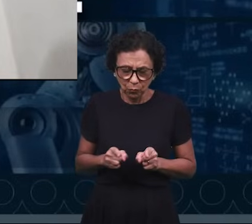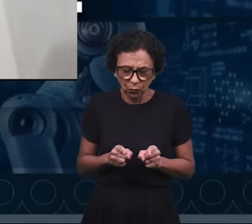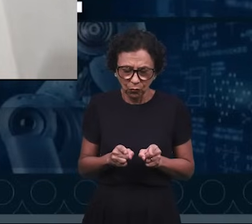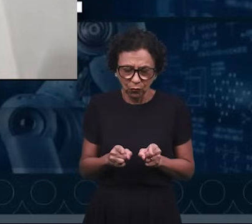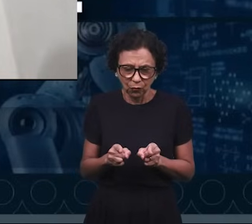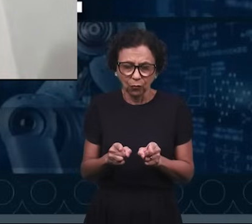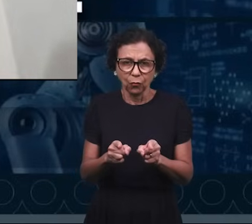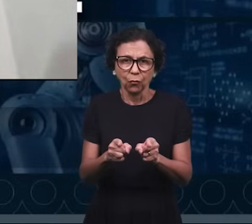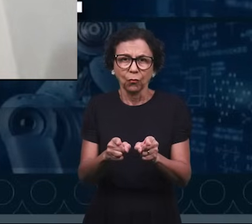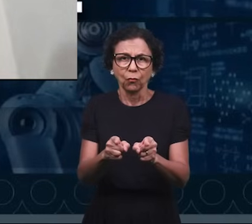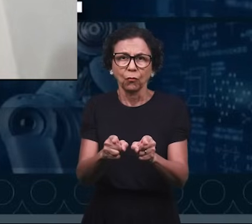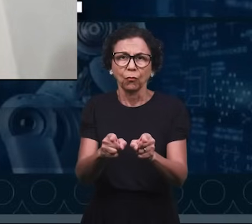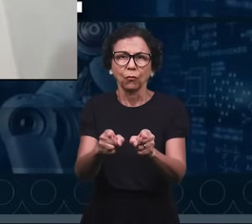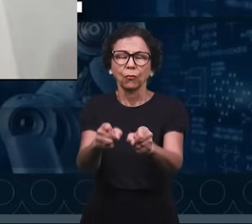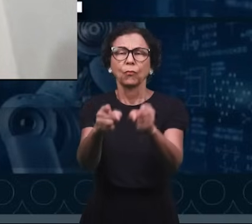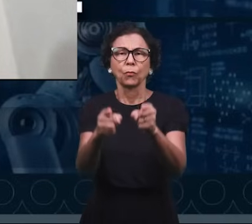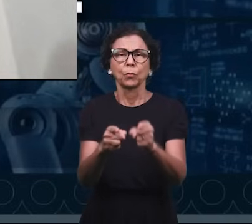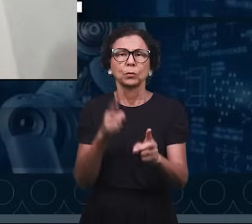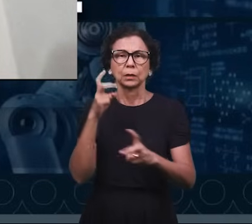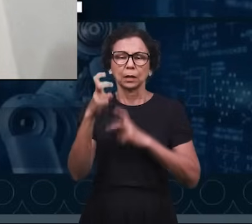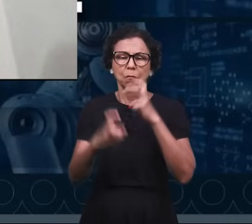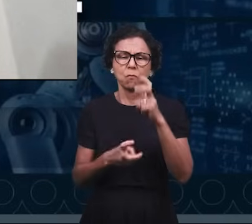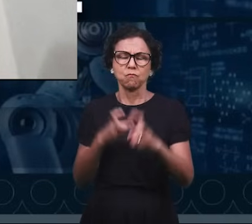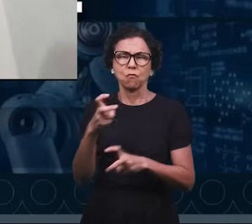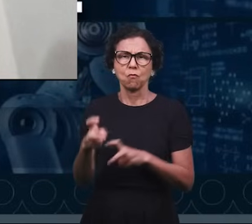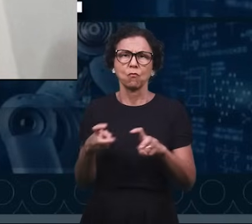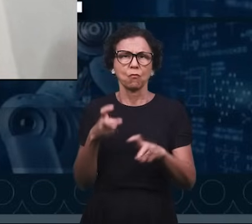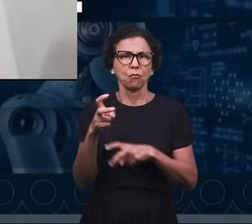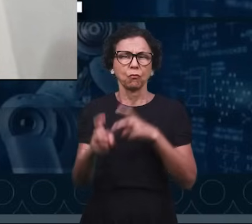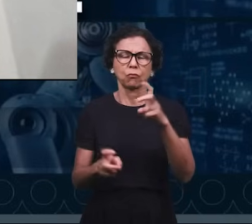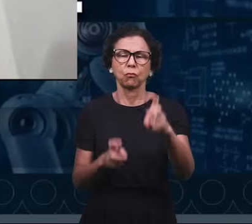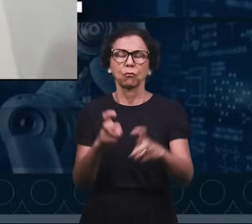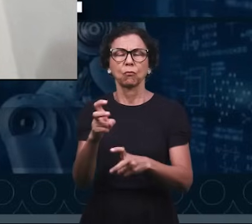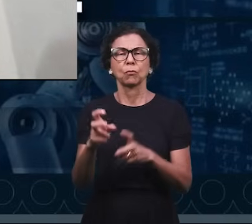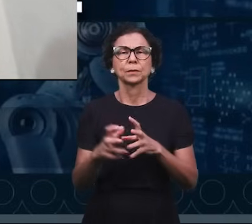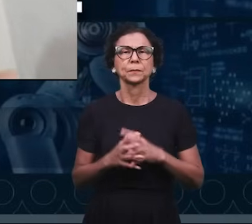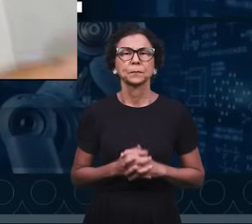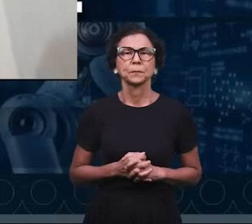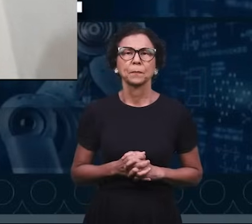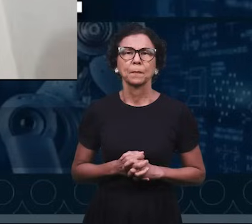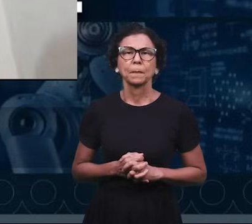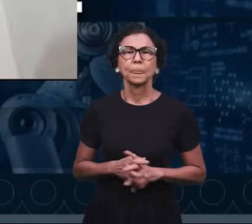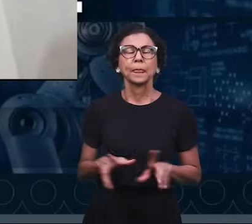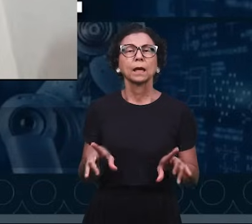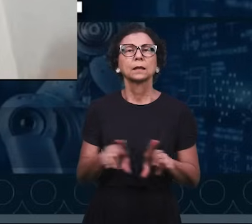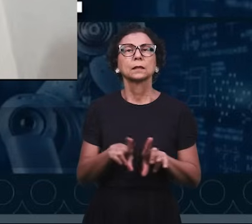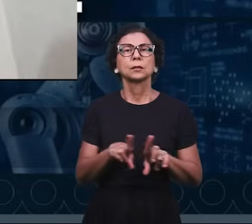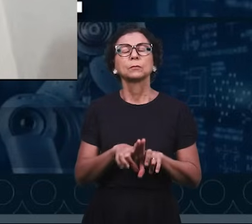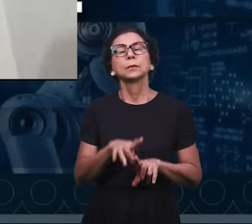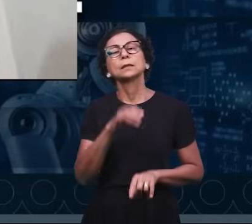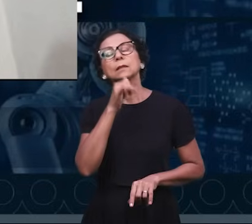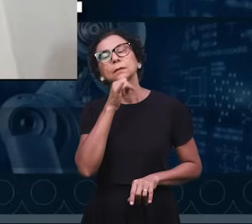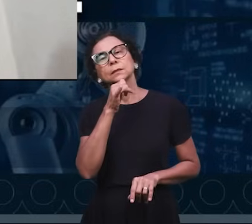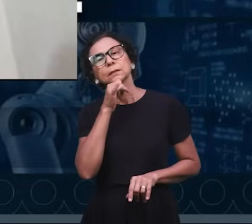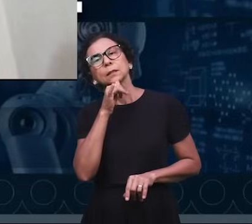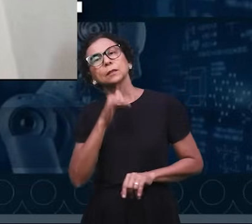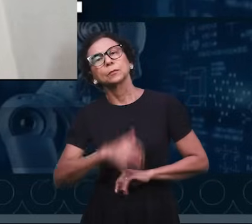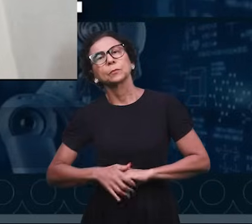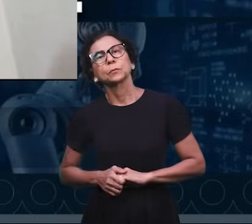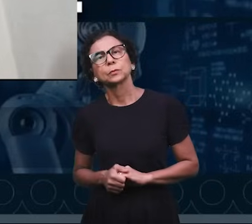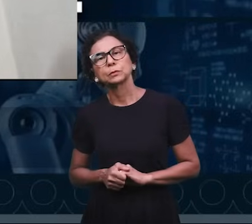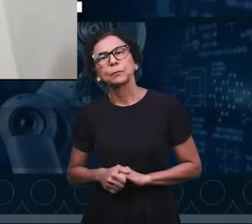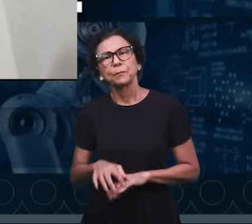conseguir monitorar tudo isso para que não pare esses sistemas. Quando nós pensamos também, um exemplo, né, da